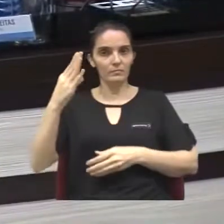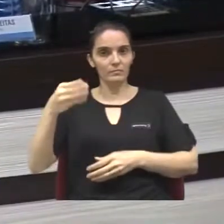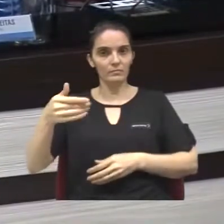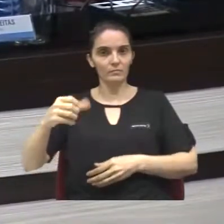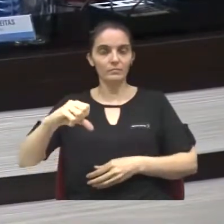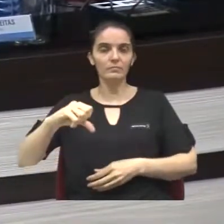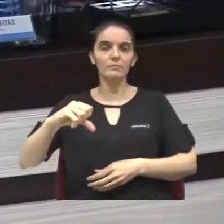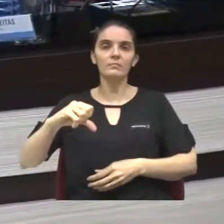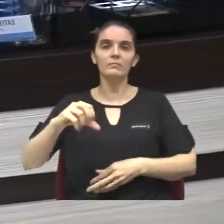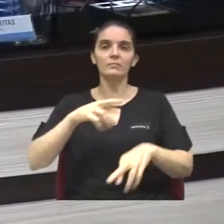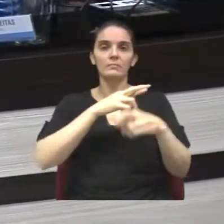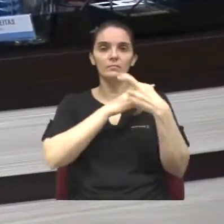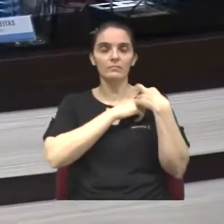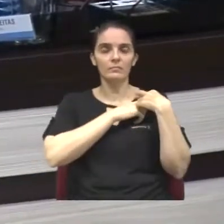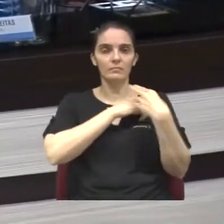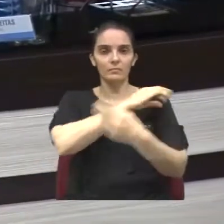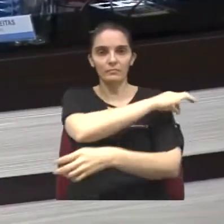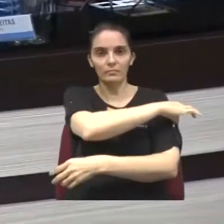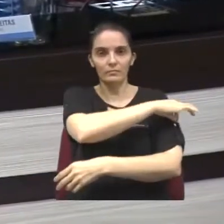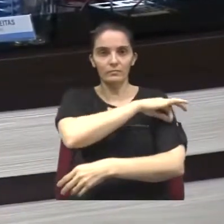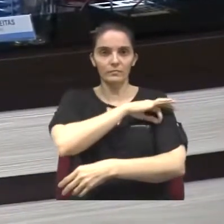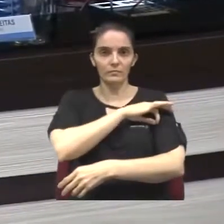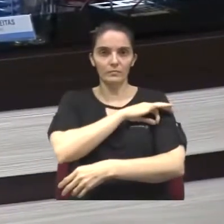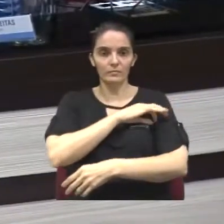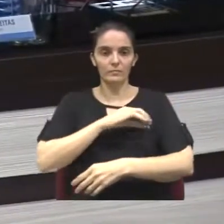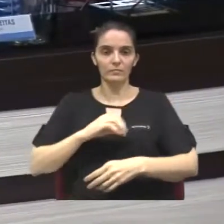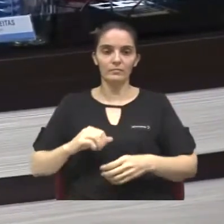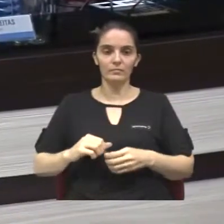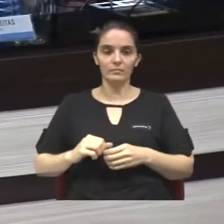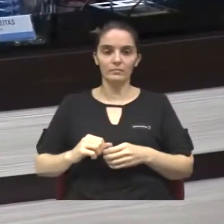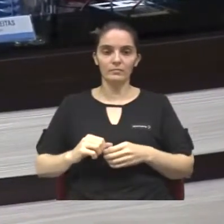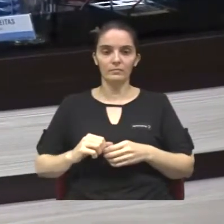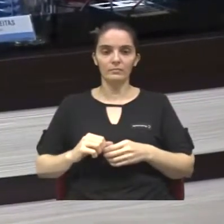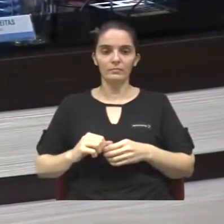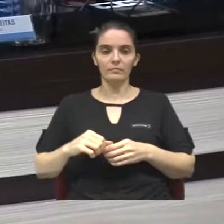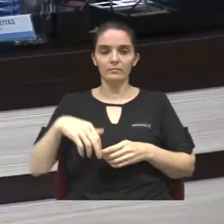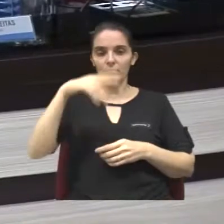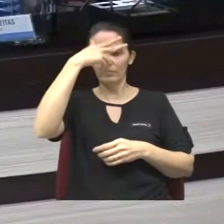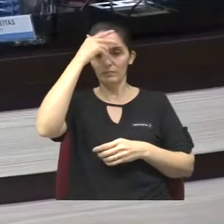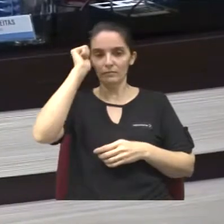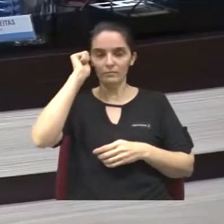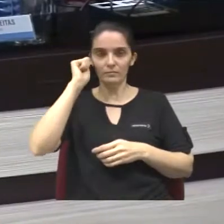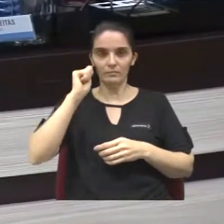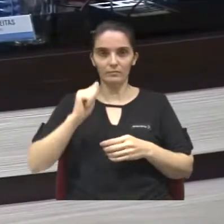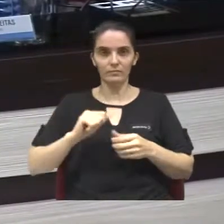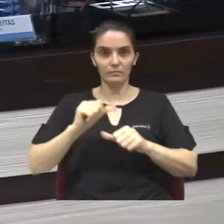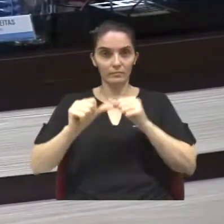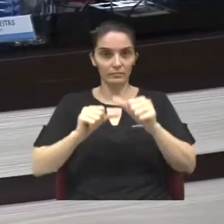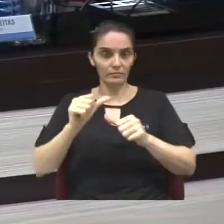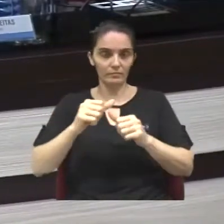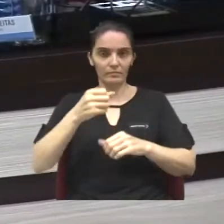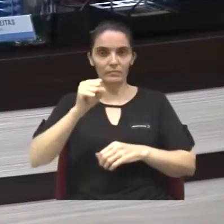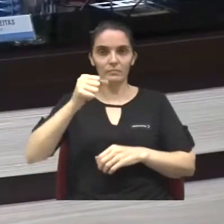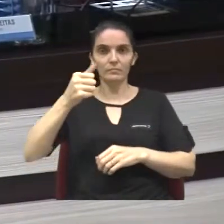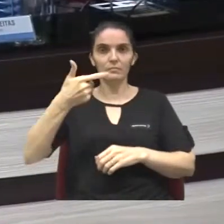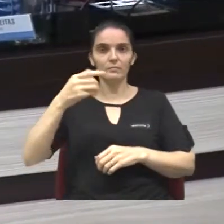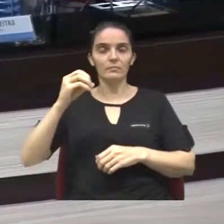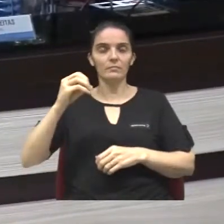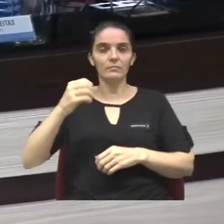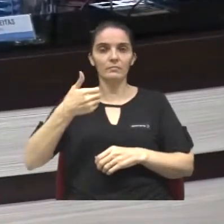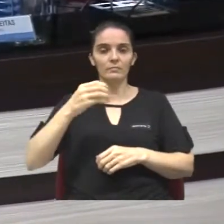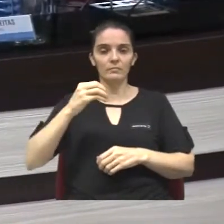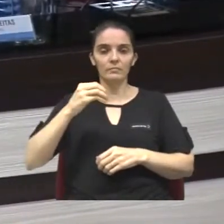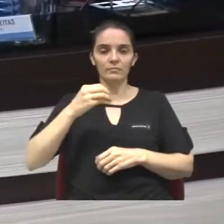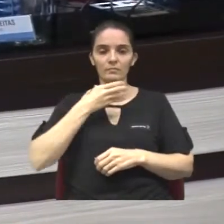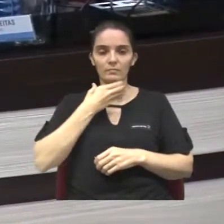3/2019, de autoria do Prefeito Municipal, que altera dispositivos da Lei Complementar número 820, de 10 de dezembro de